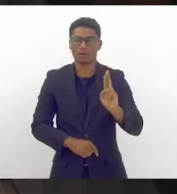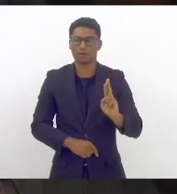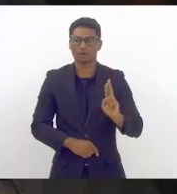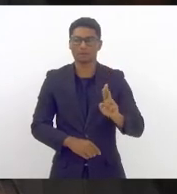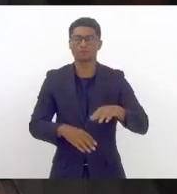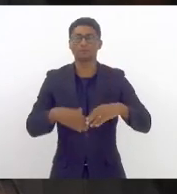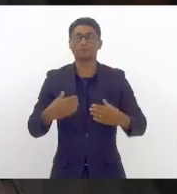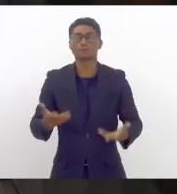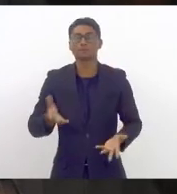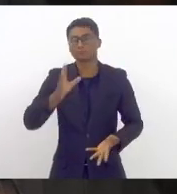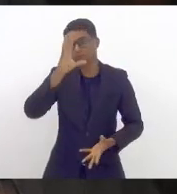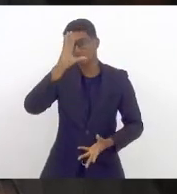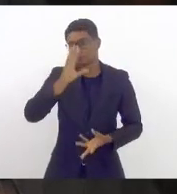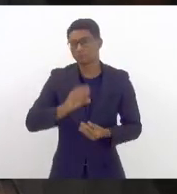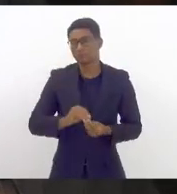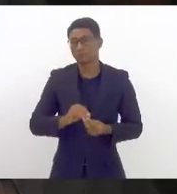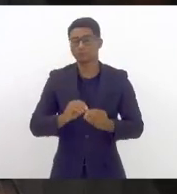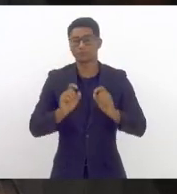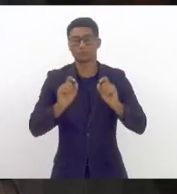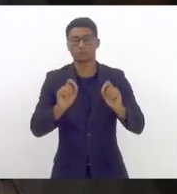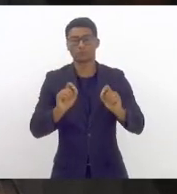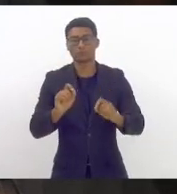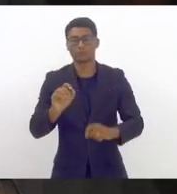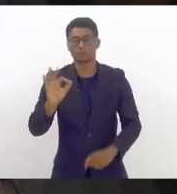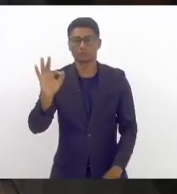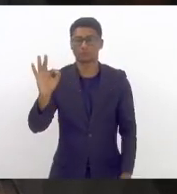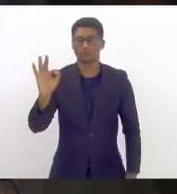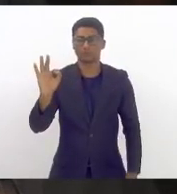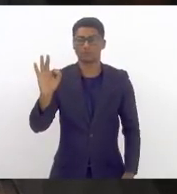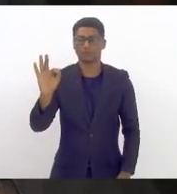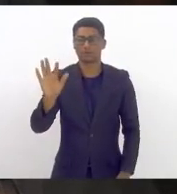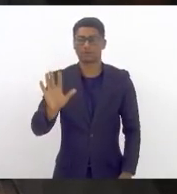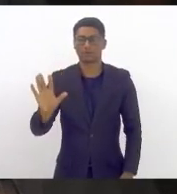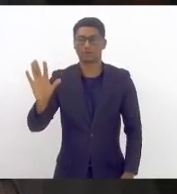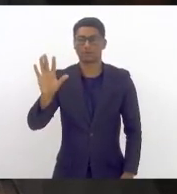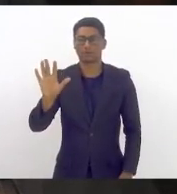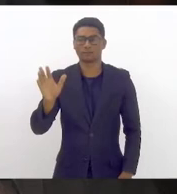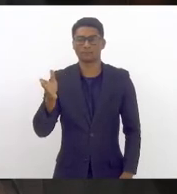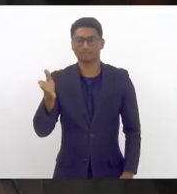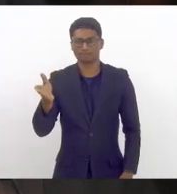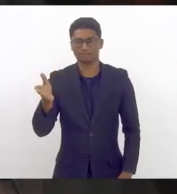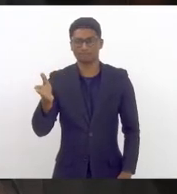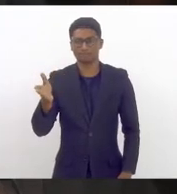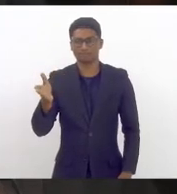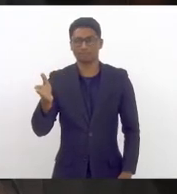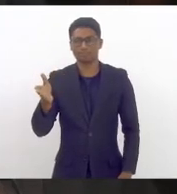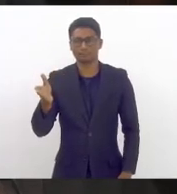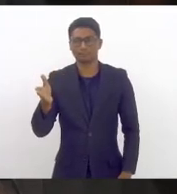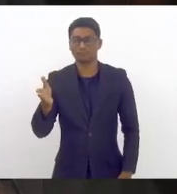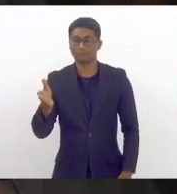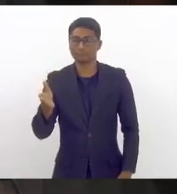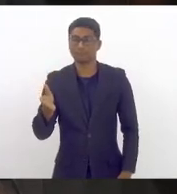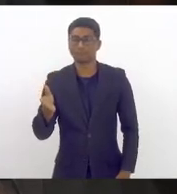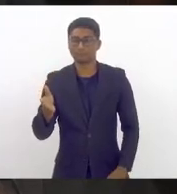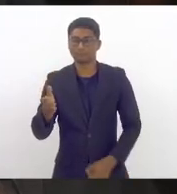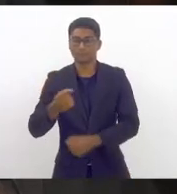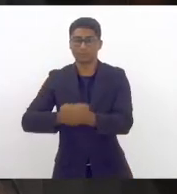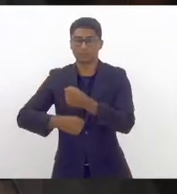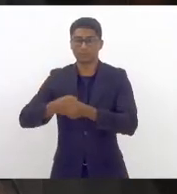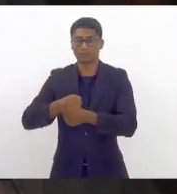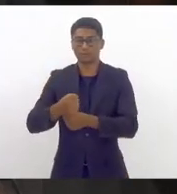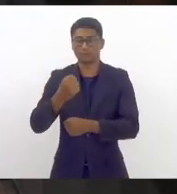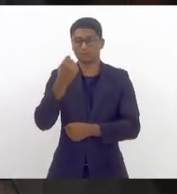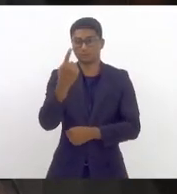seu presidente que a união está desde esse período